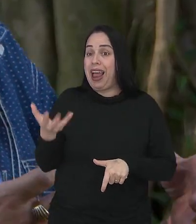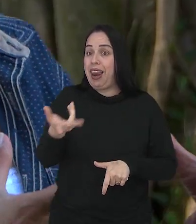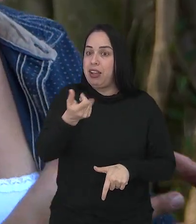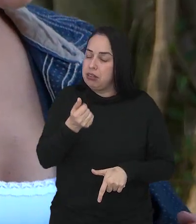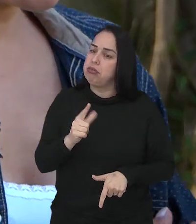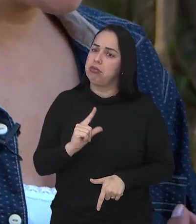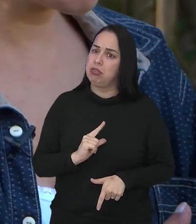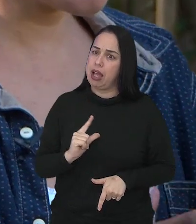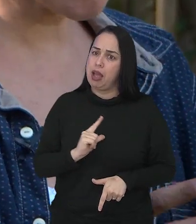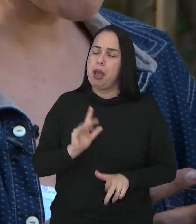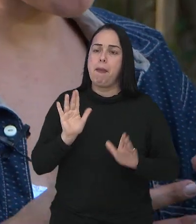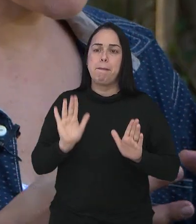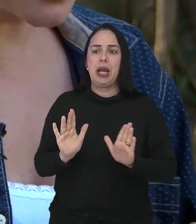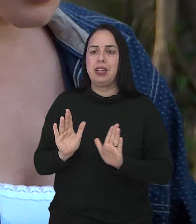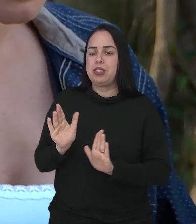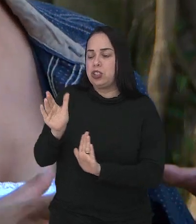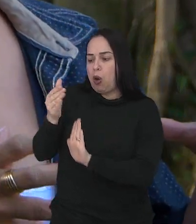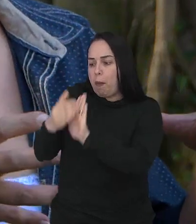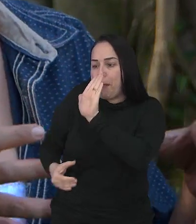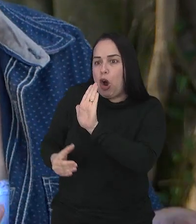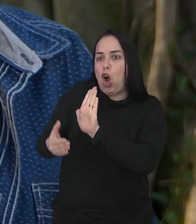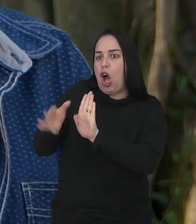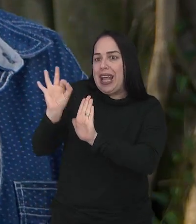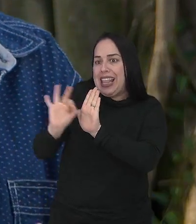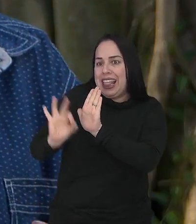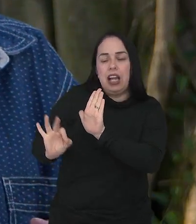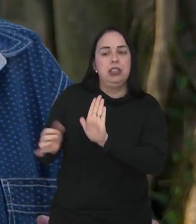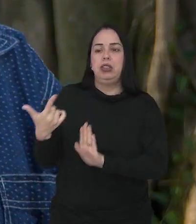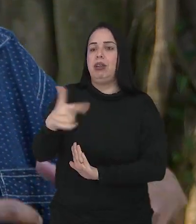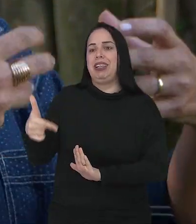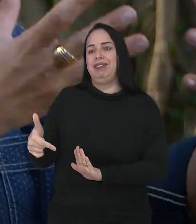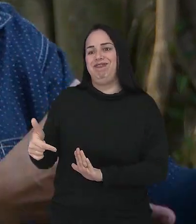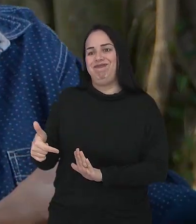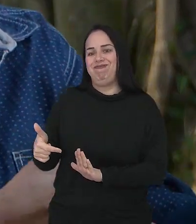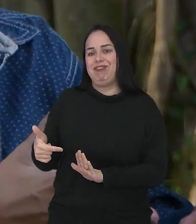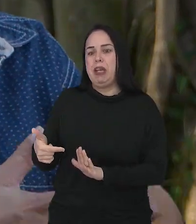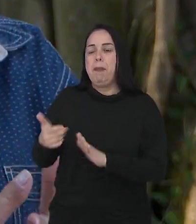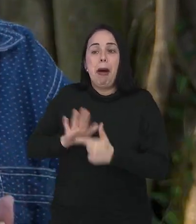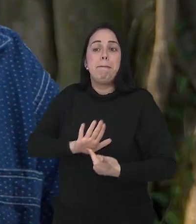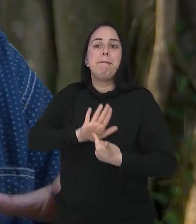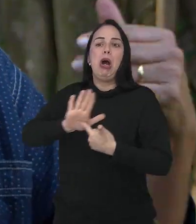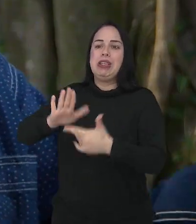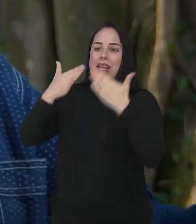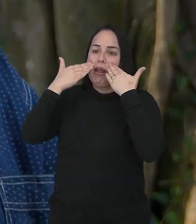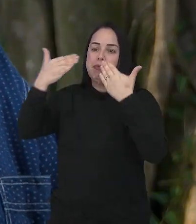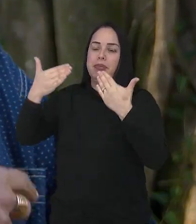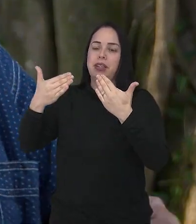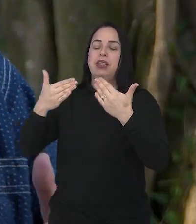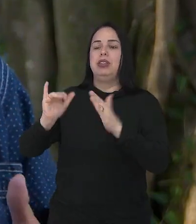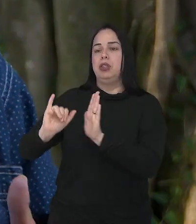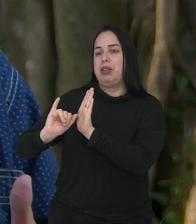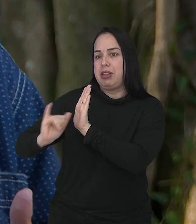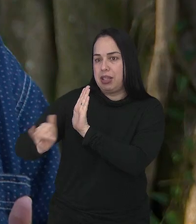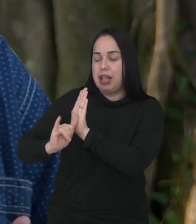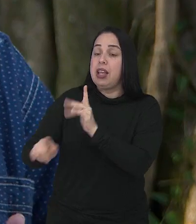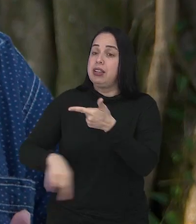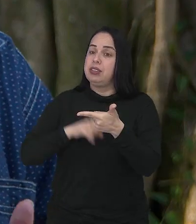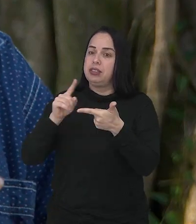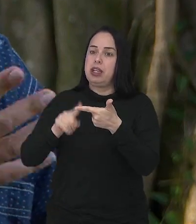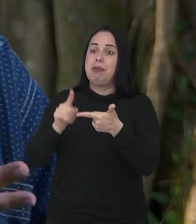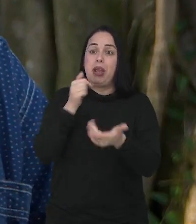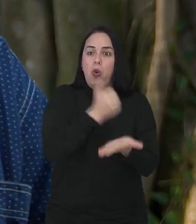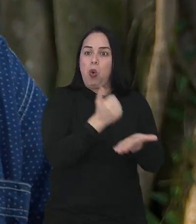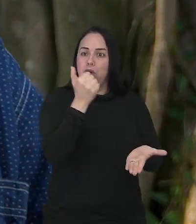tem isso de forma física e organizada para passar adiante em edital, até mesmo em